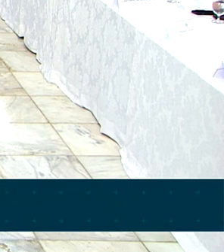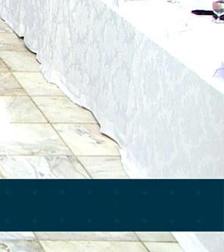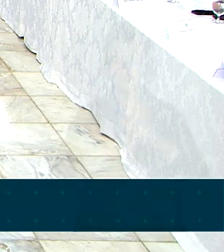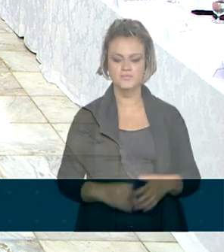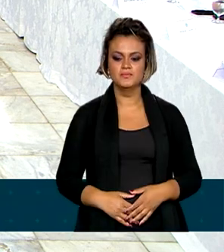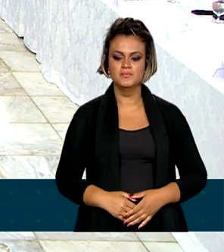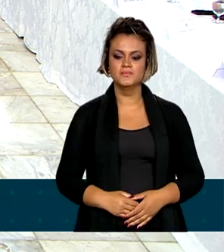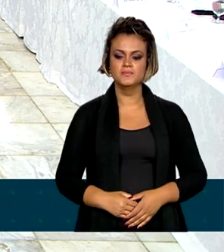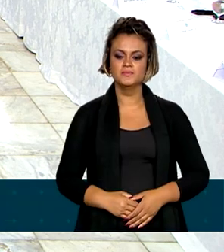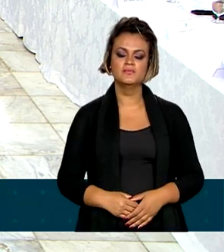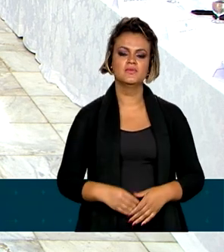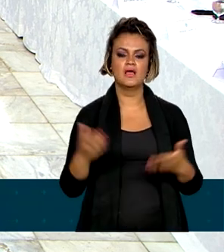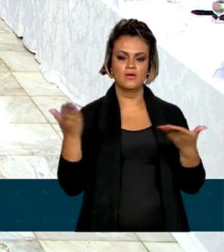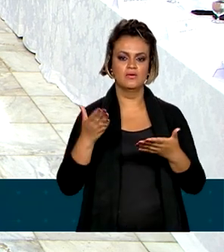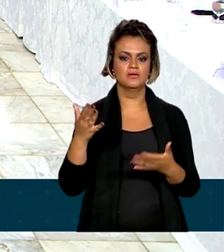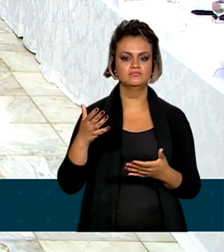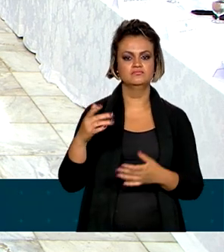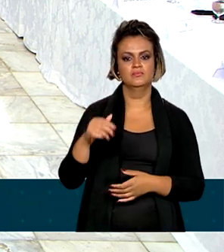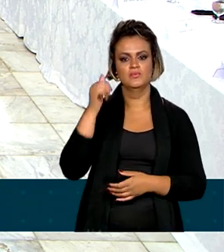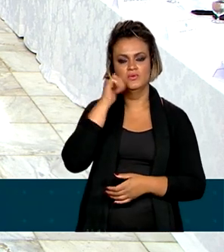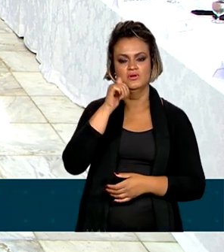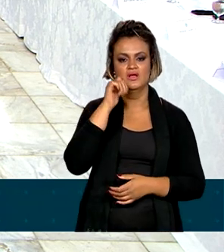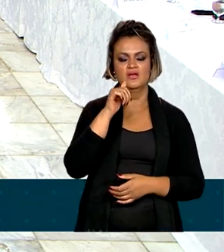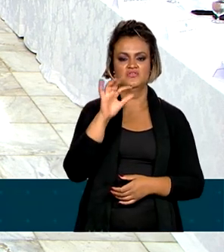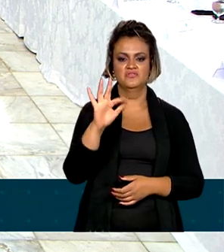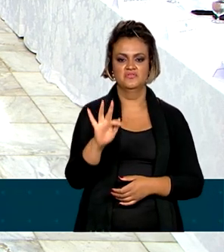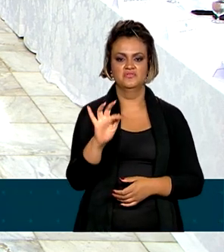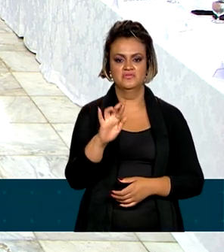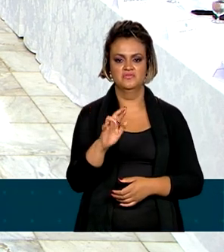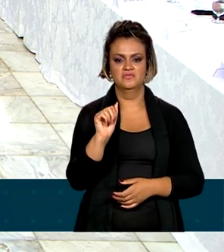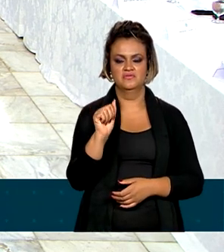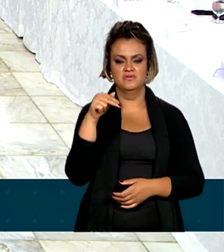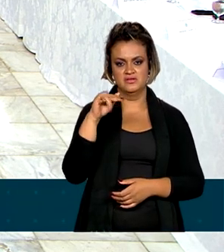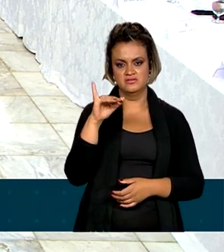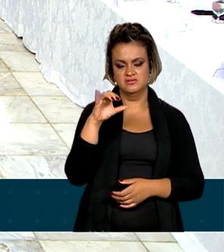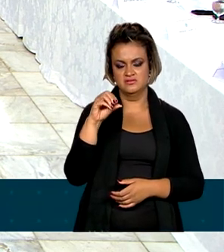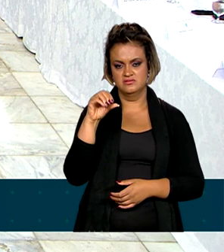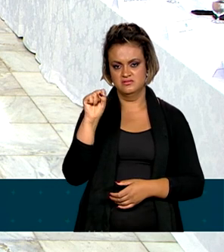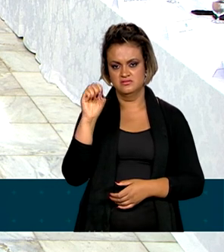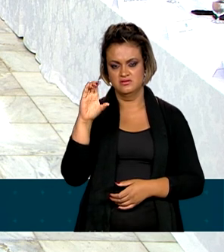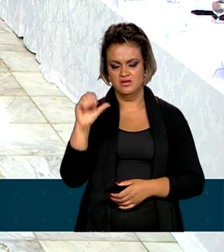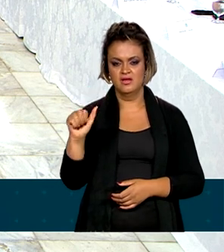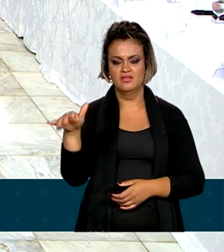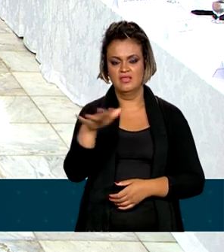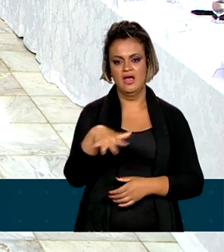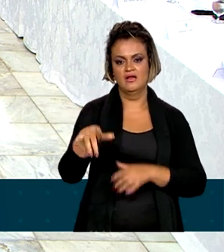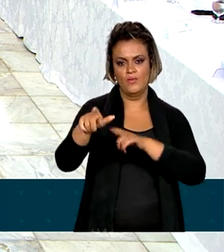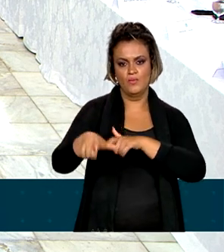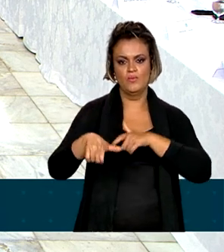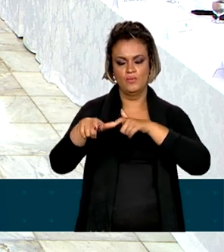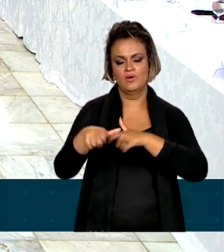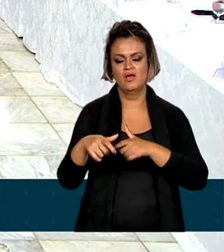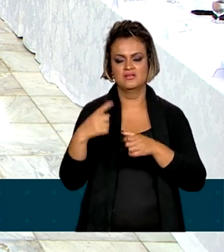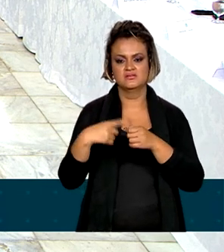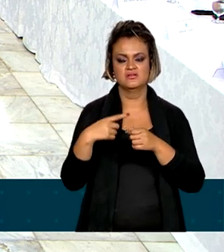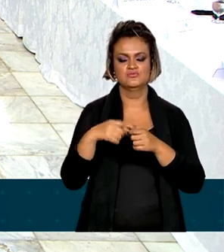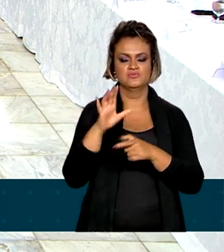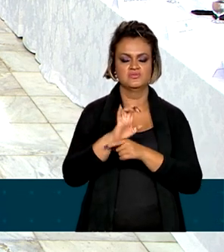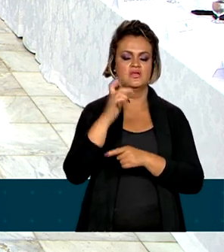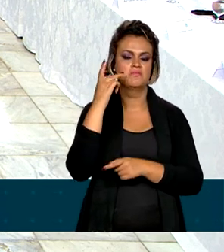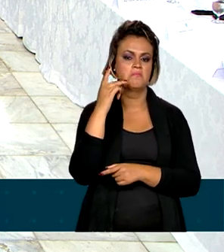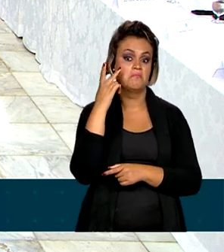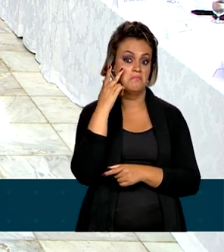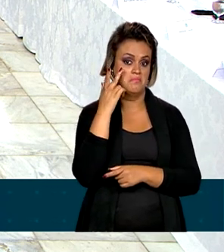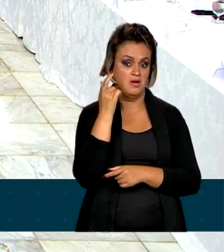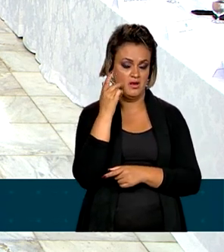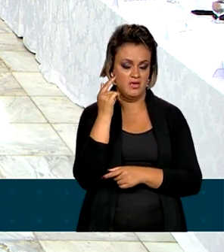Senhoras e senhores, fará uso da palavra a senhora Francisca Helenilda da Silva, da Zona Rural de Ararendá, Ceará,